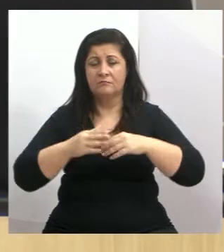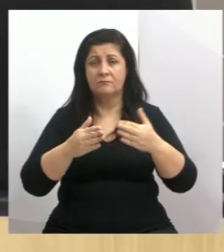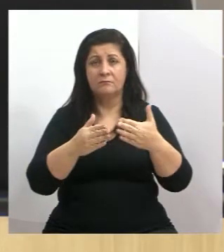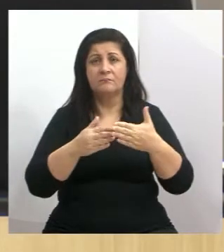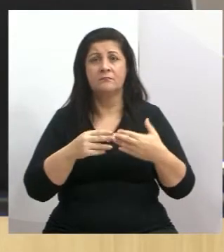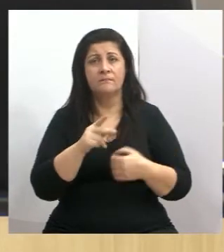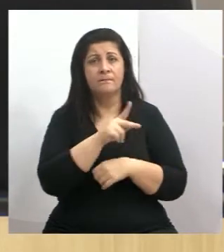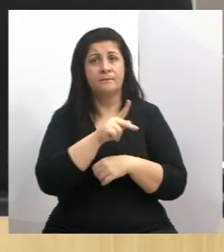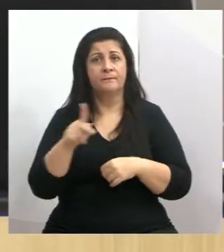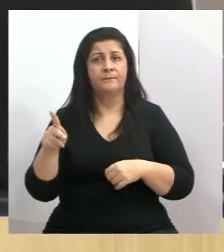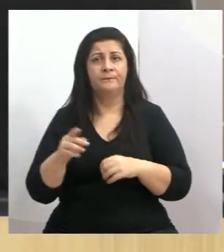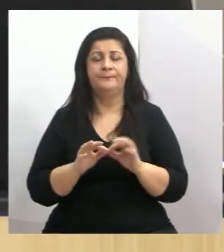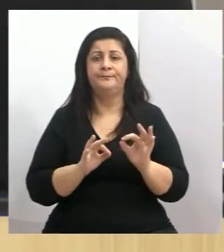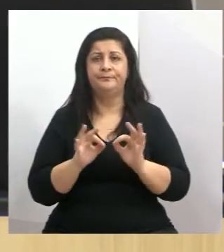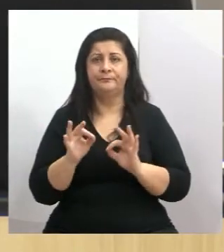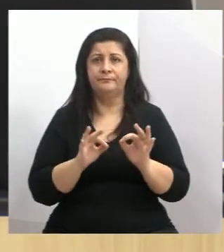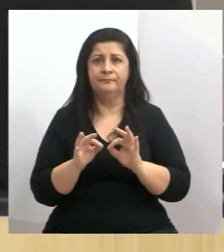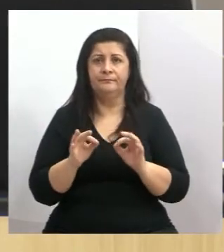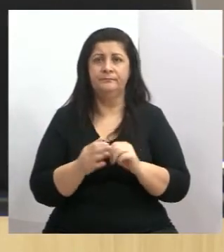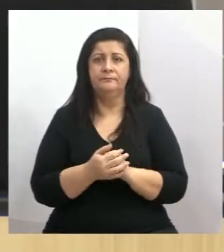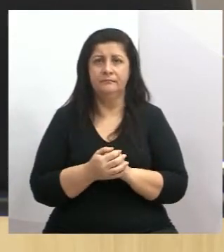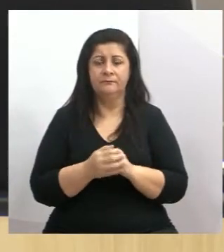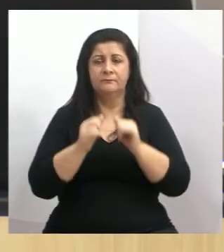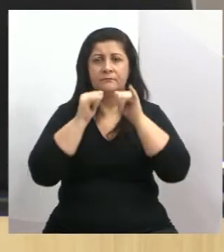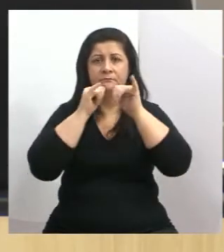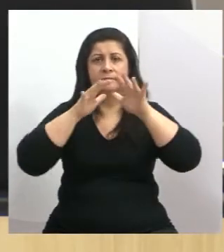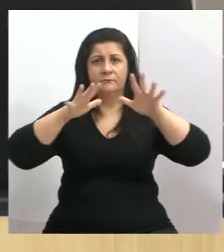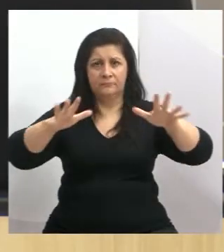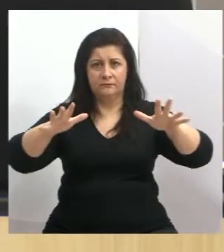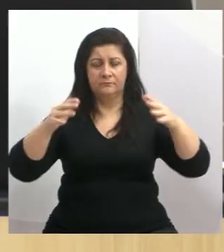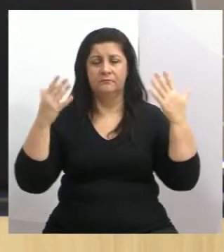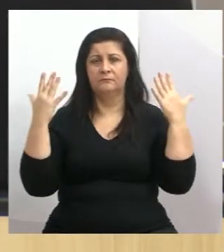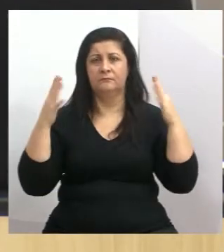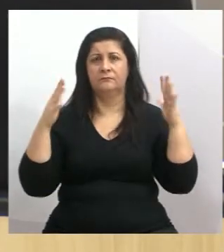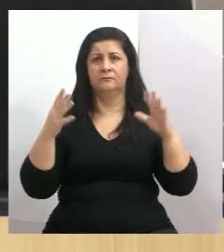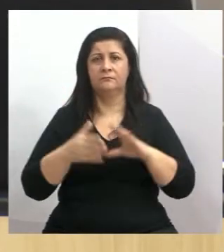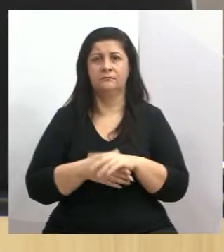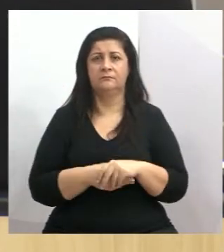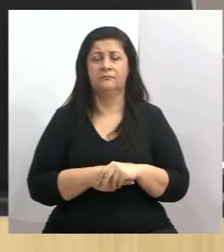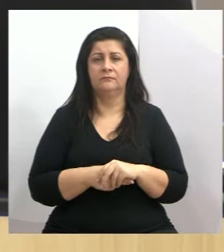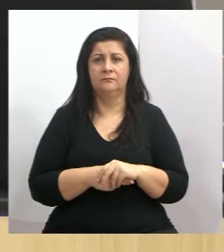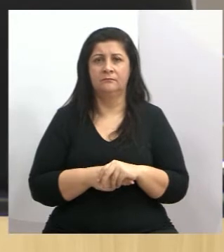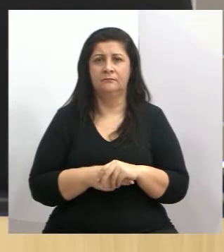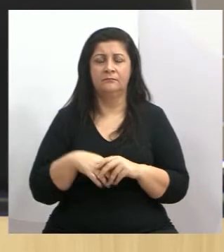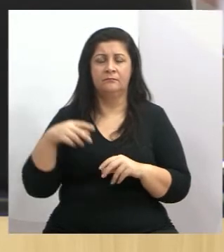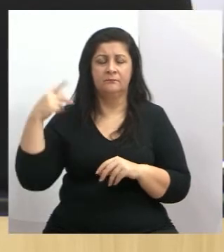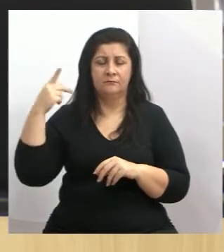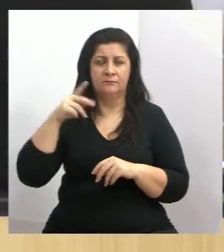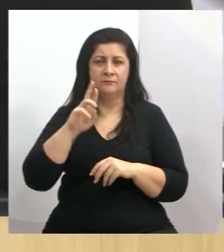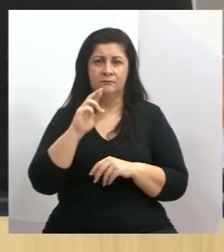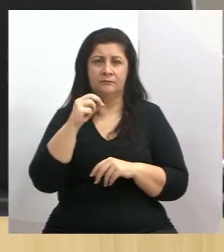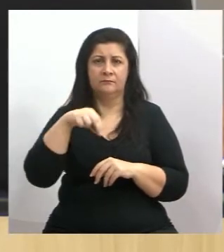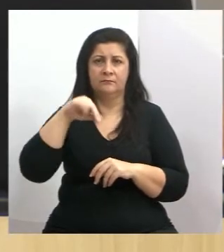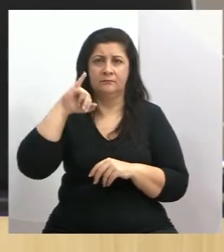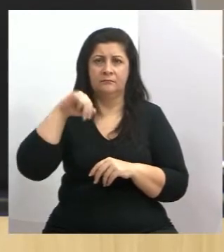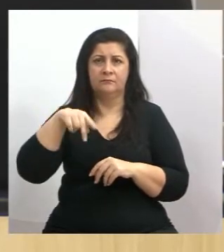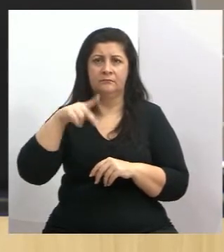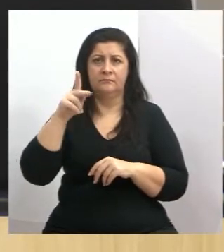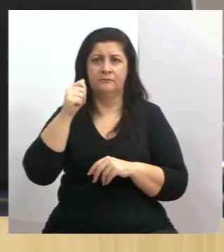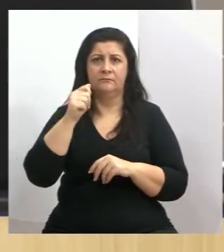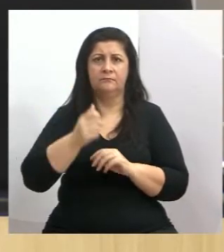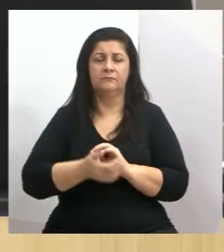precisa essa casa que seja adotado as providências habituais para a divulgação da presente manifestação Vereador rolinha